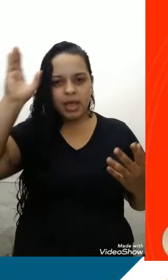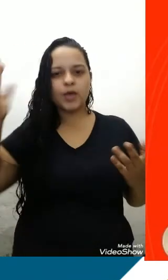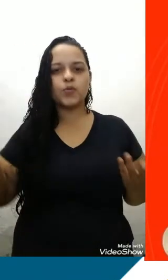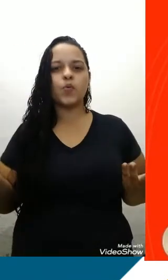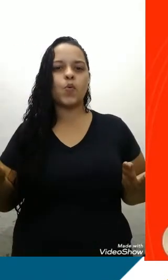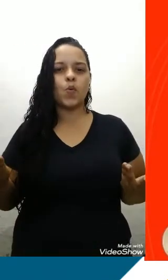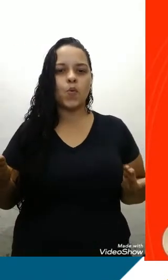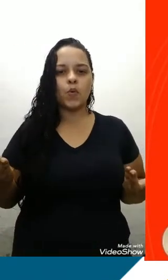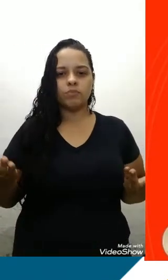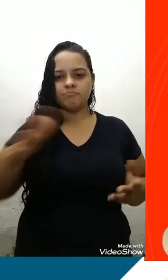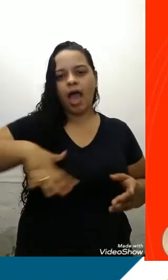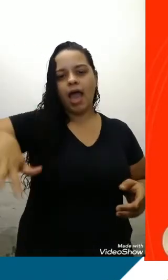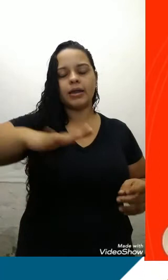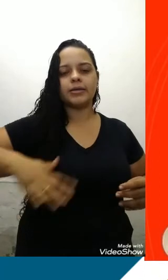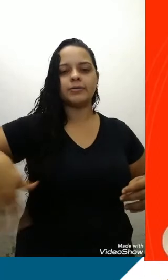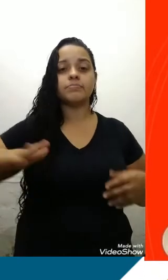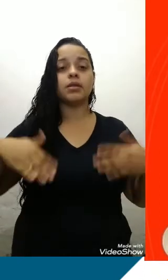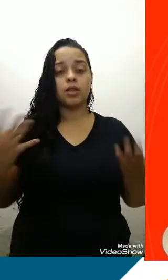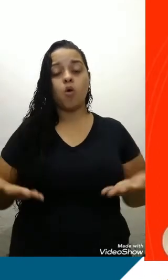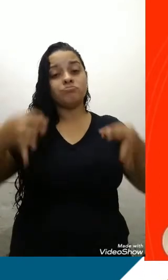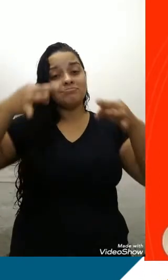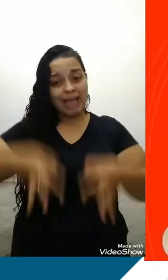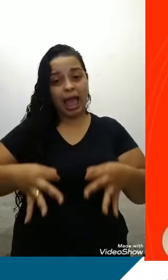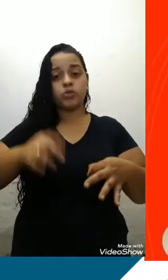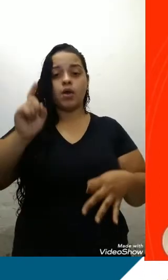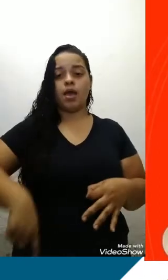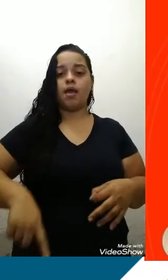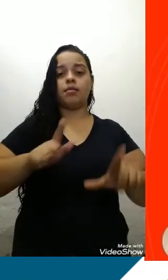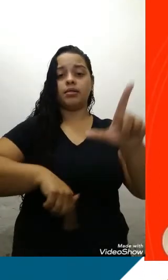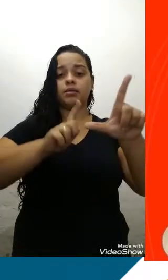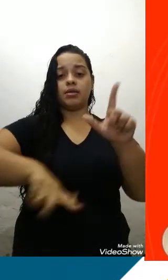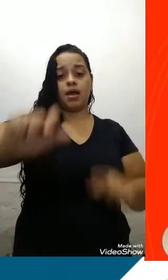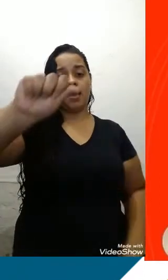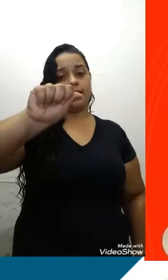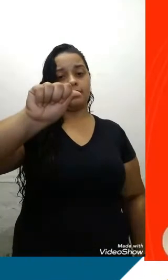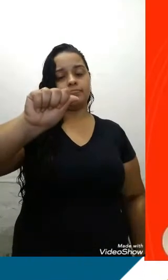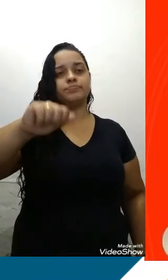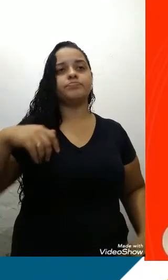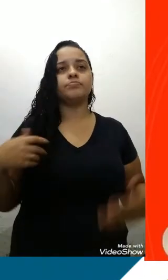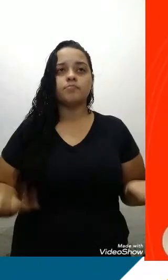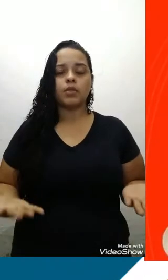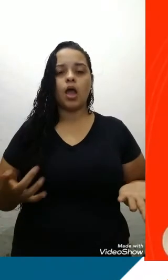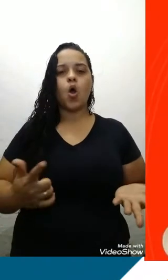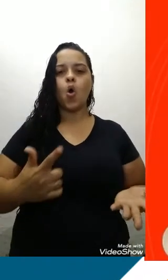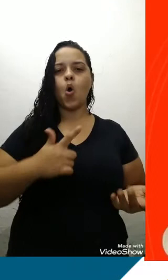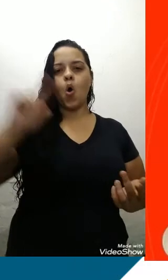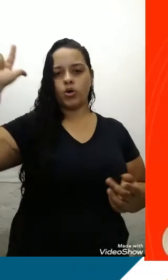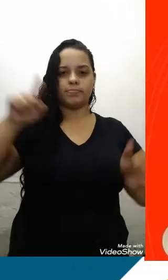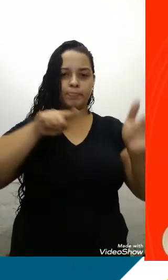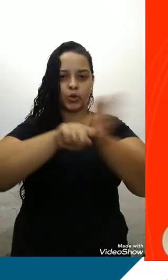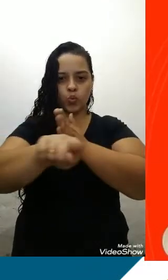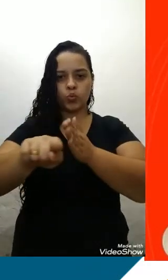muita prosperidade no campo científico. Então, a resposta correta é a letra A. Vamos fazer outra questão